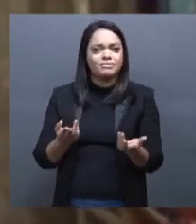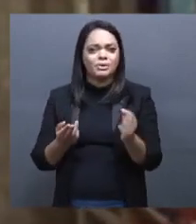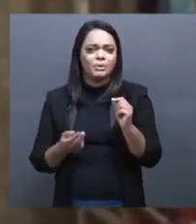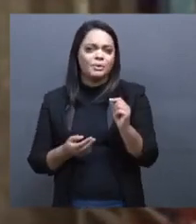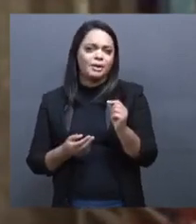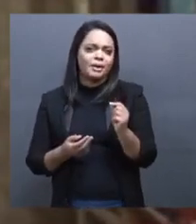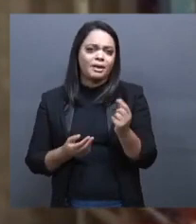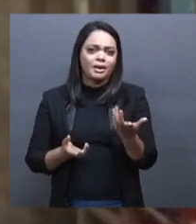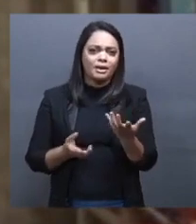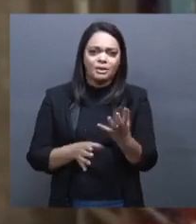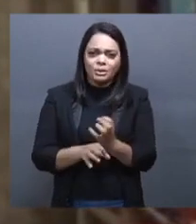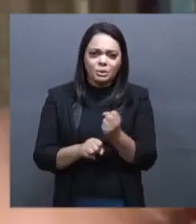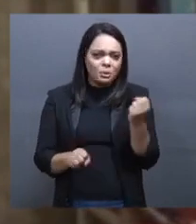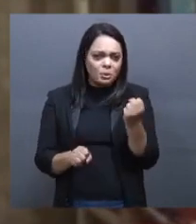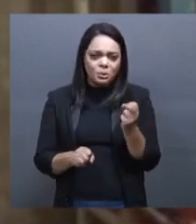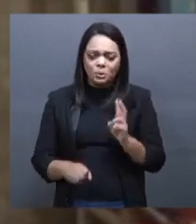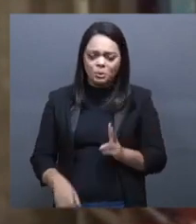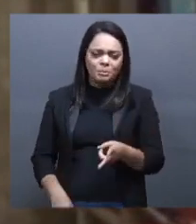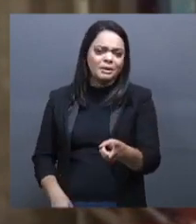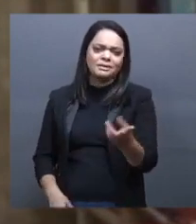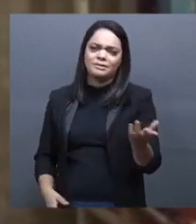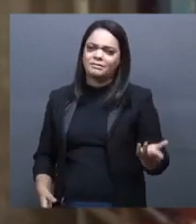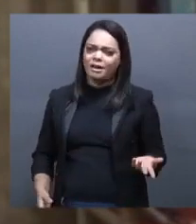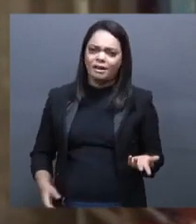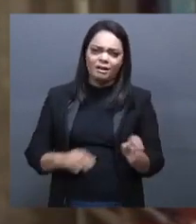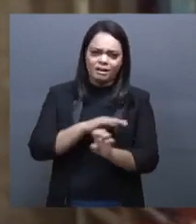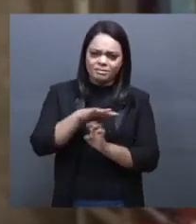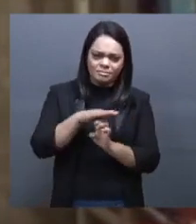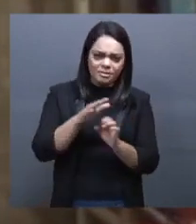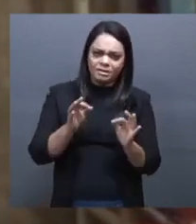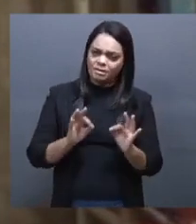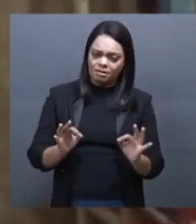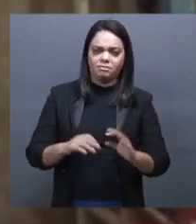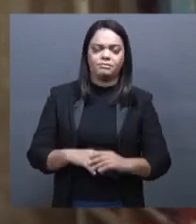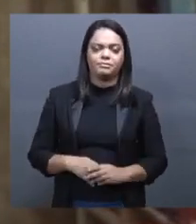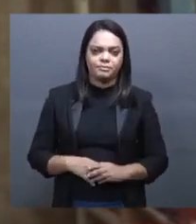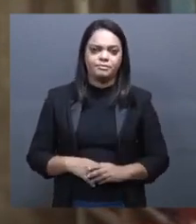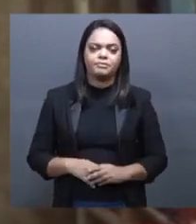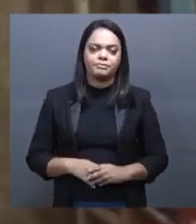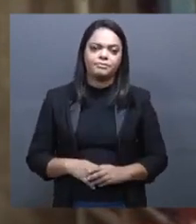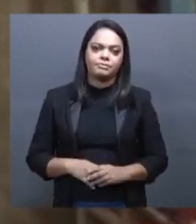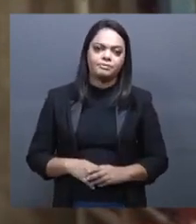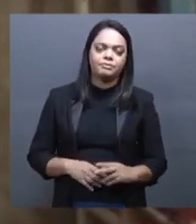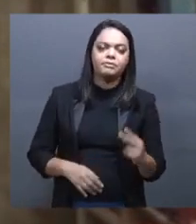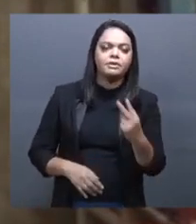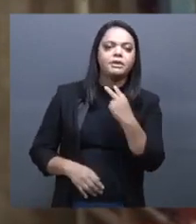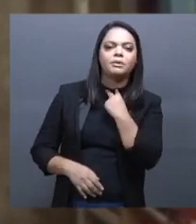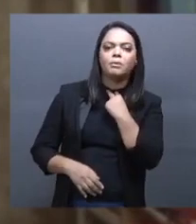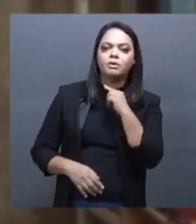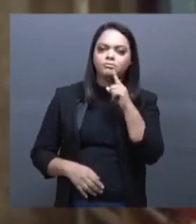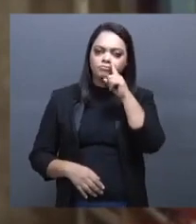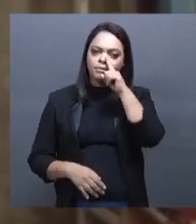se pretende preservar, que são os lucros empresariais, tá? Em nome